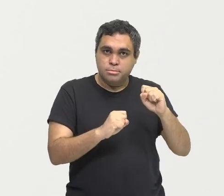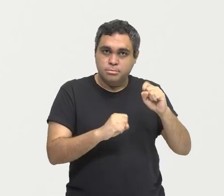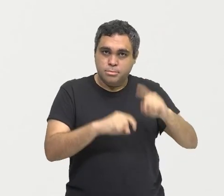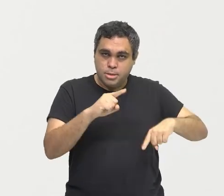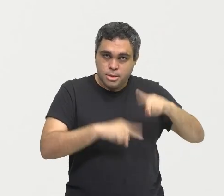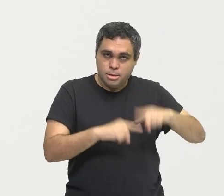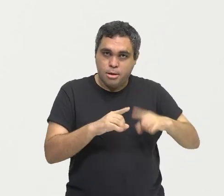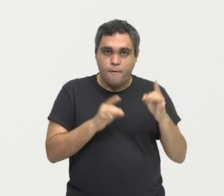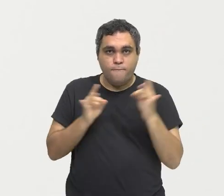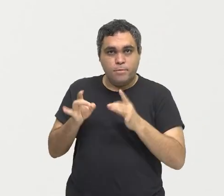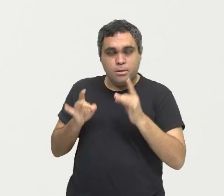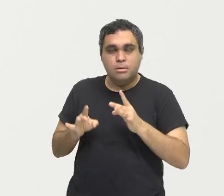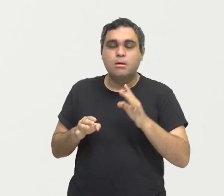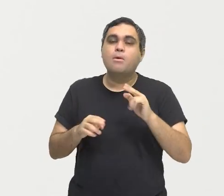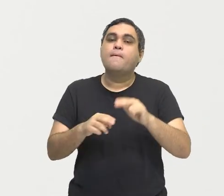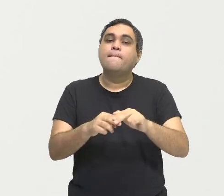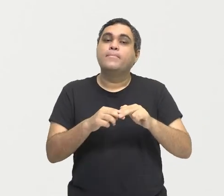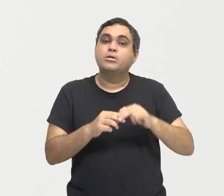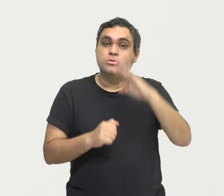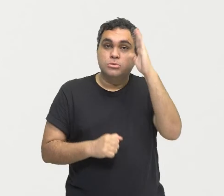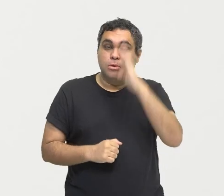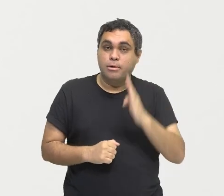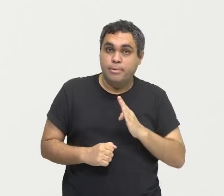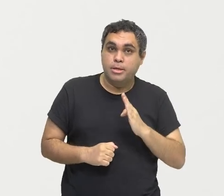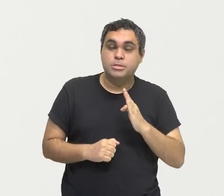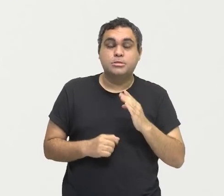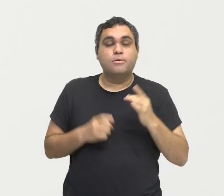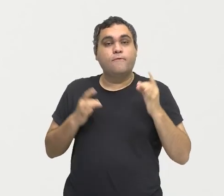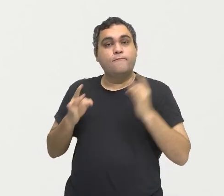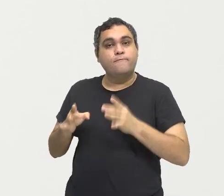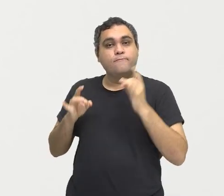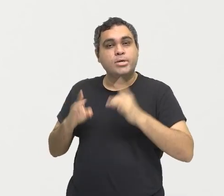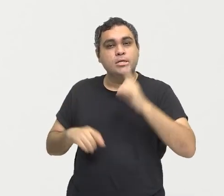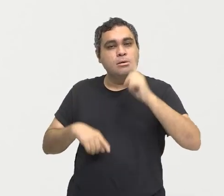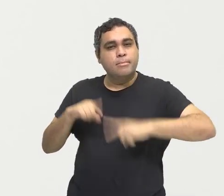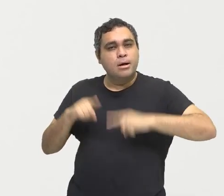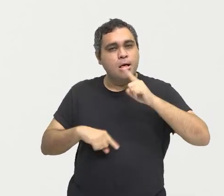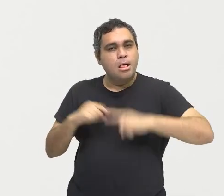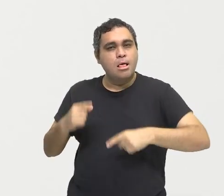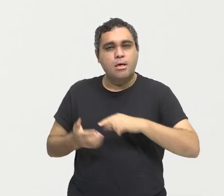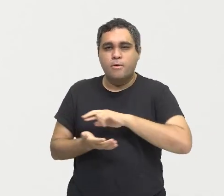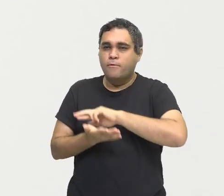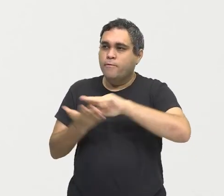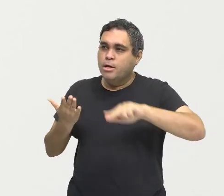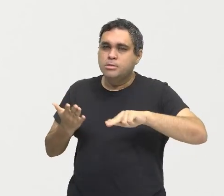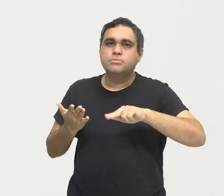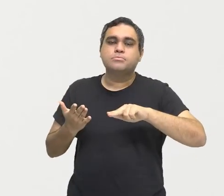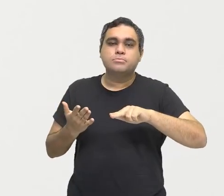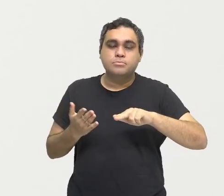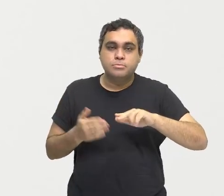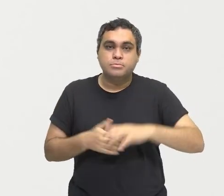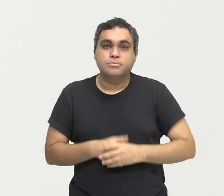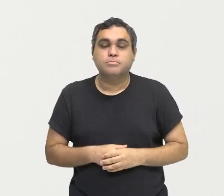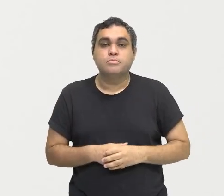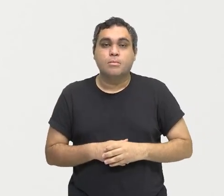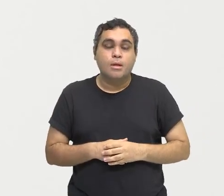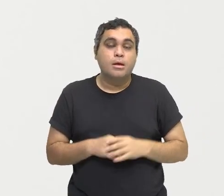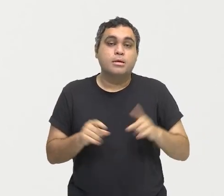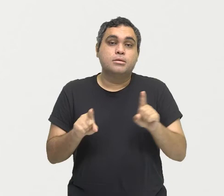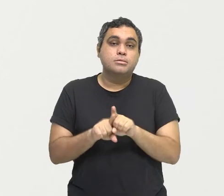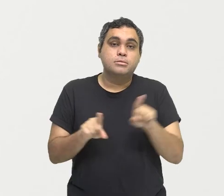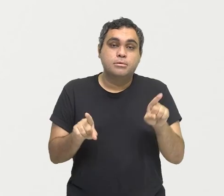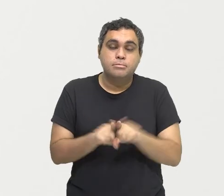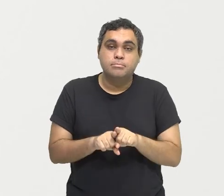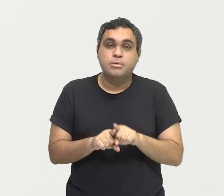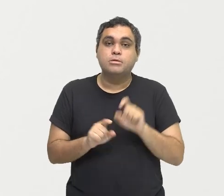grande produtor de matérias-primas, ele vende bastante para outros países, né? Tendo uma elevada